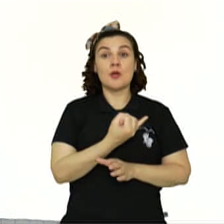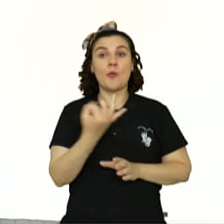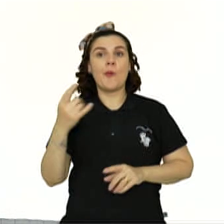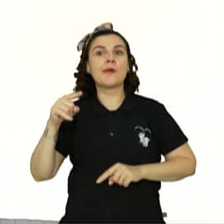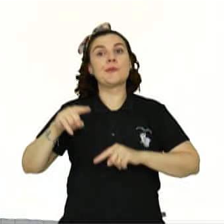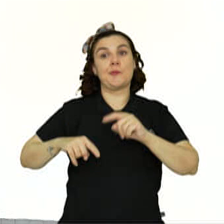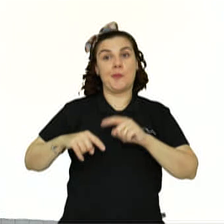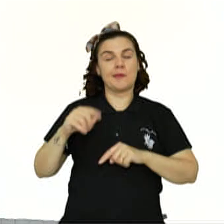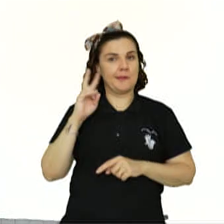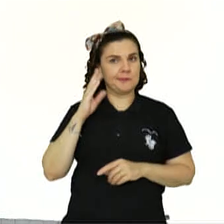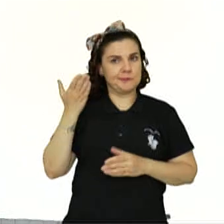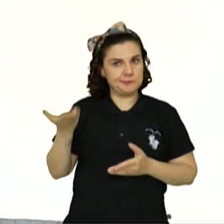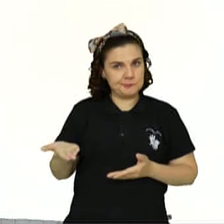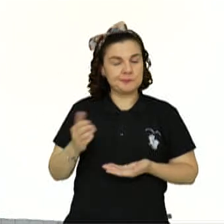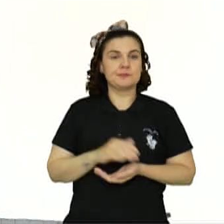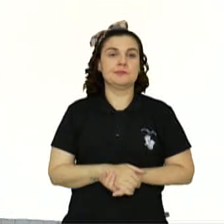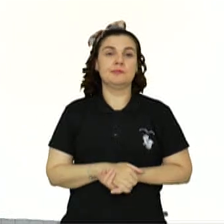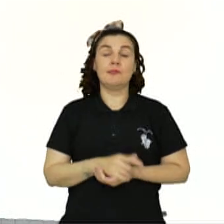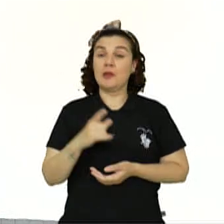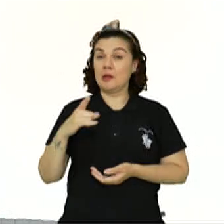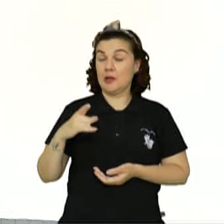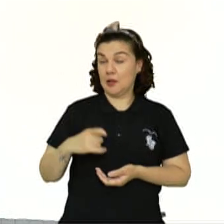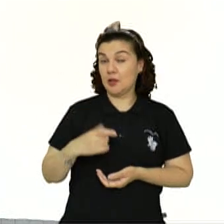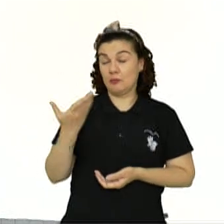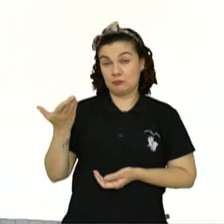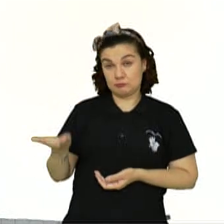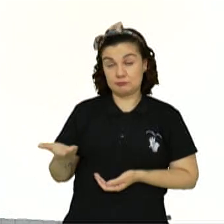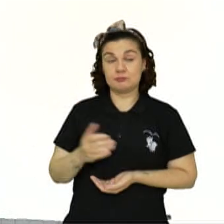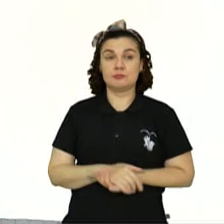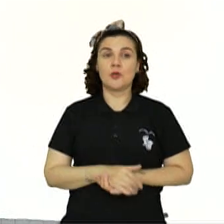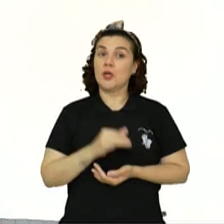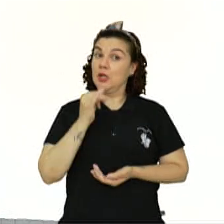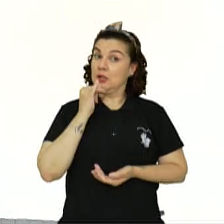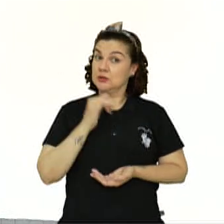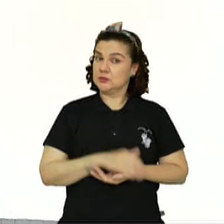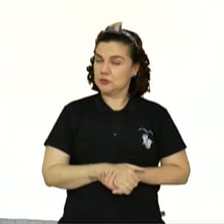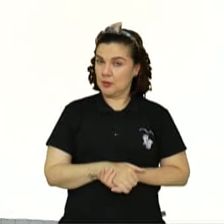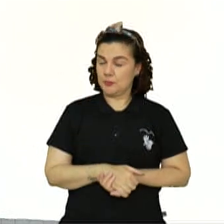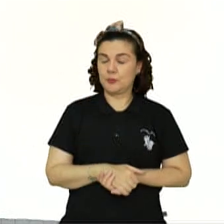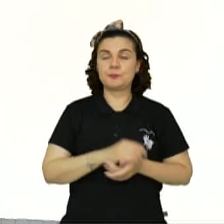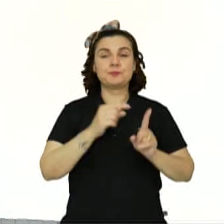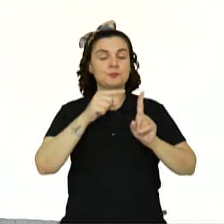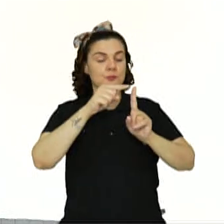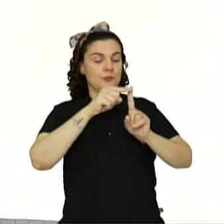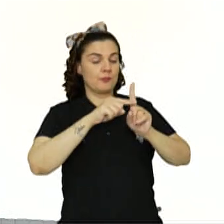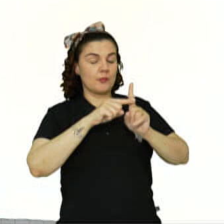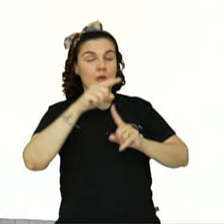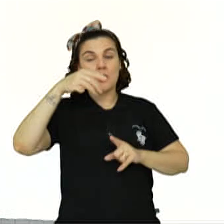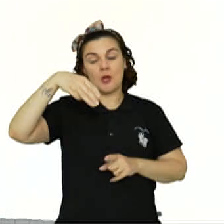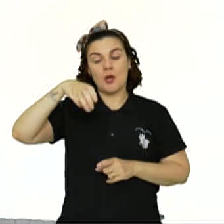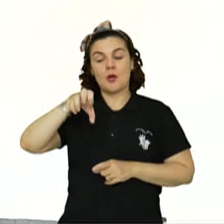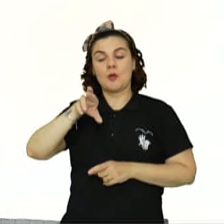matéria, olha lá, ó, que está presente numa unidade de volume. Por exemplo, o mercúrio possui